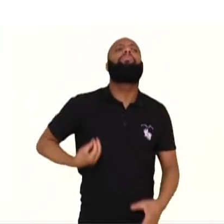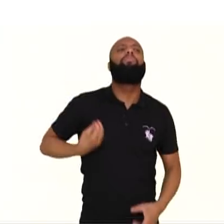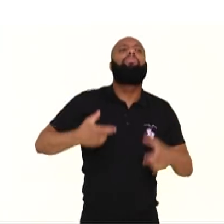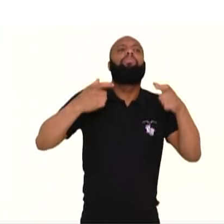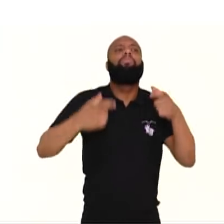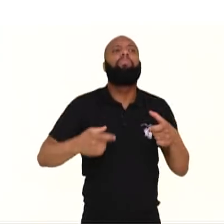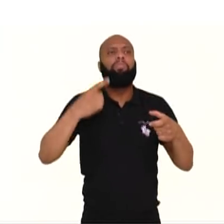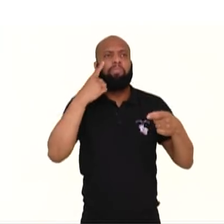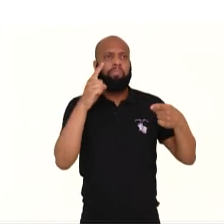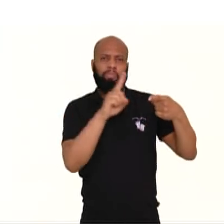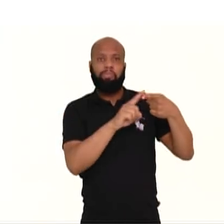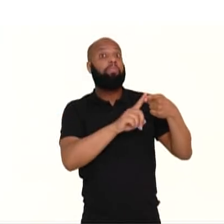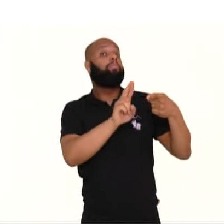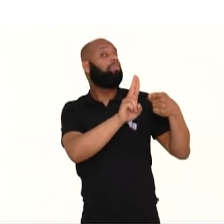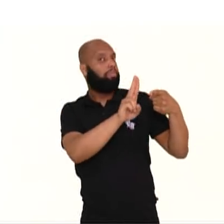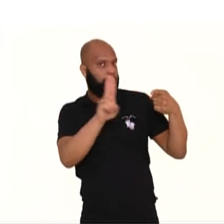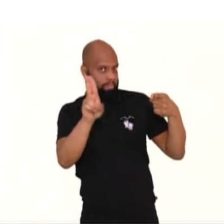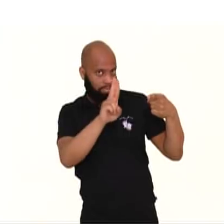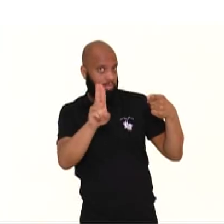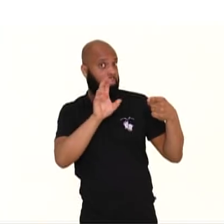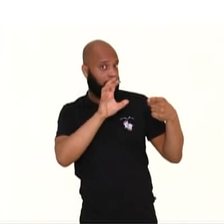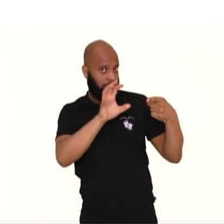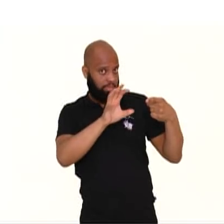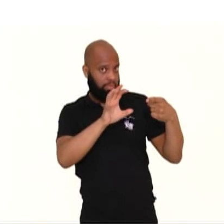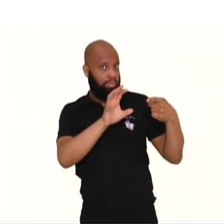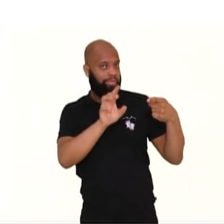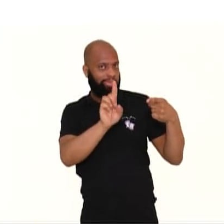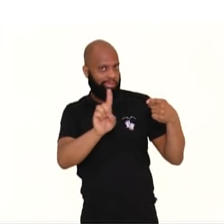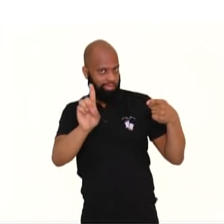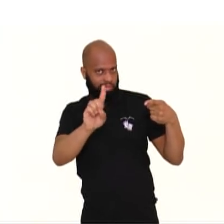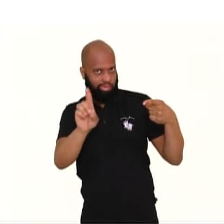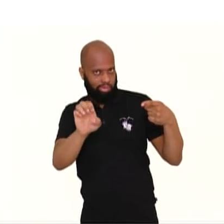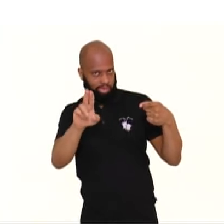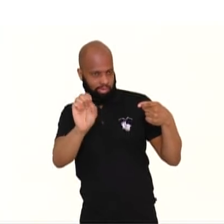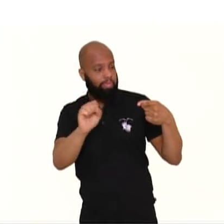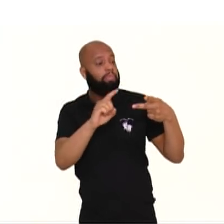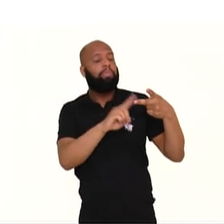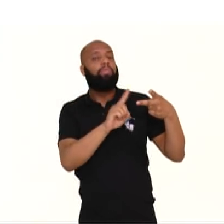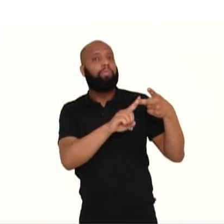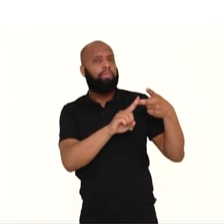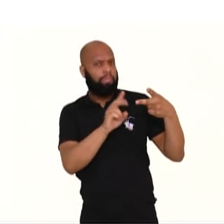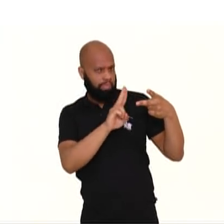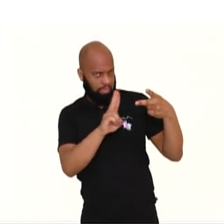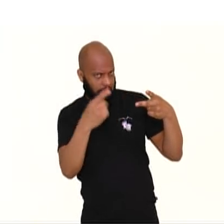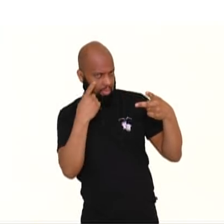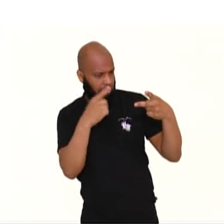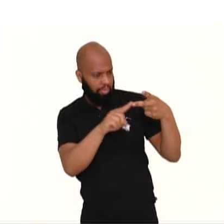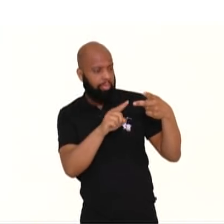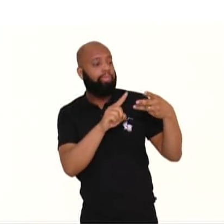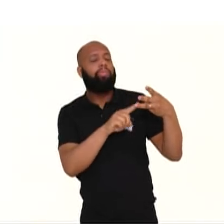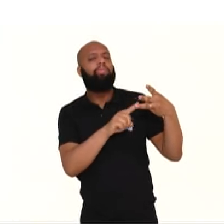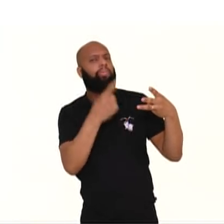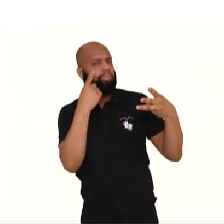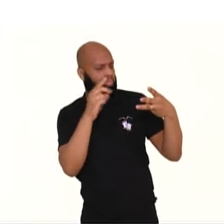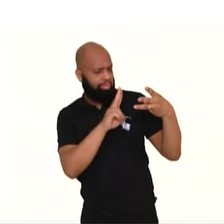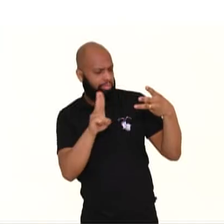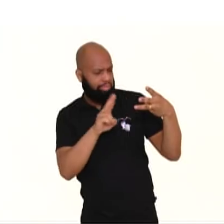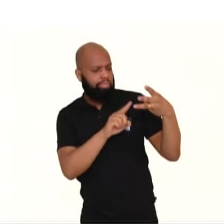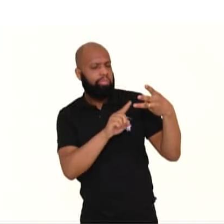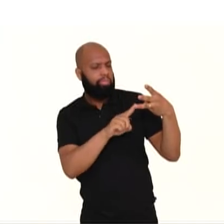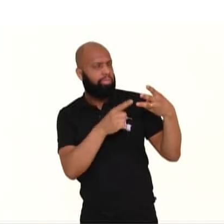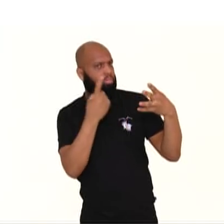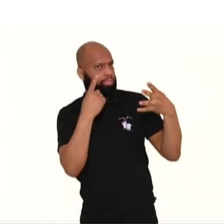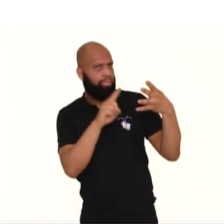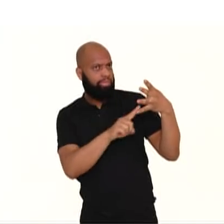correta. Letra A, no Morro do Corcovado. B, no Monte Everest. C, no Monte